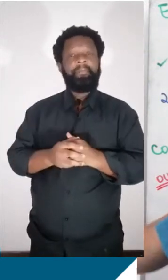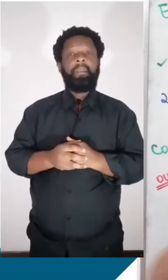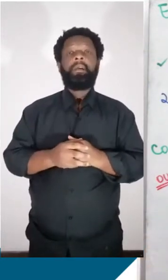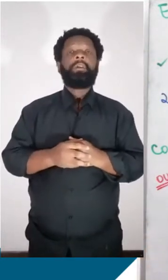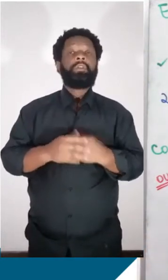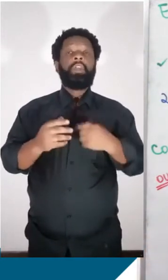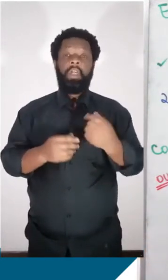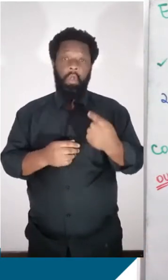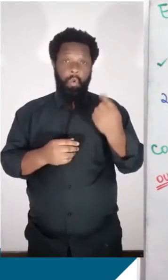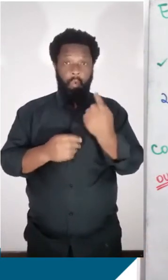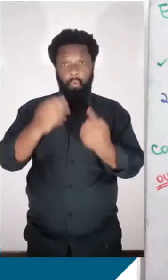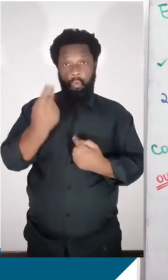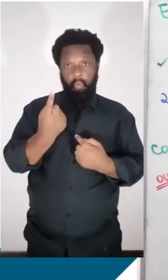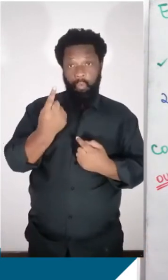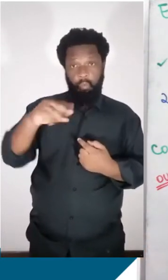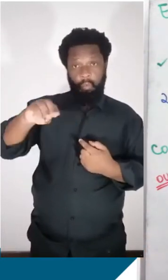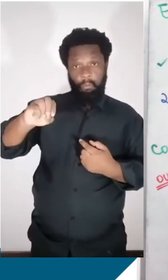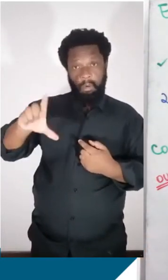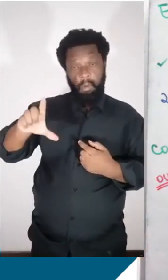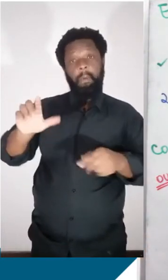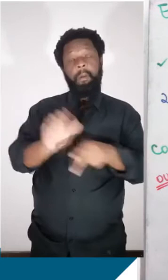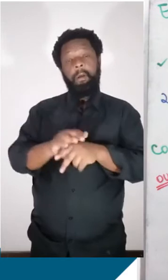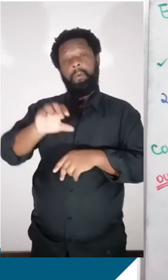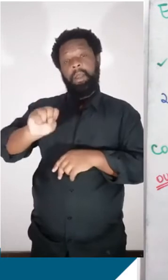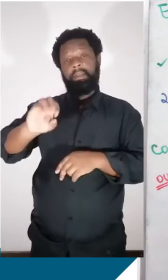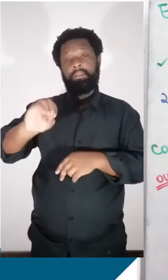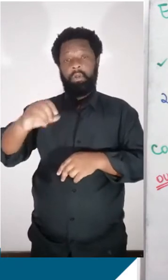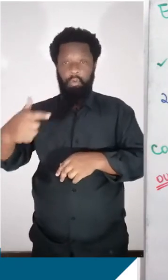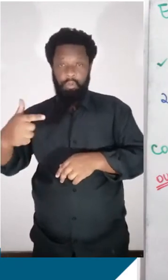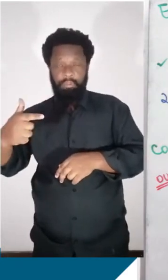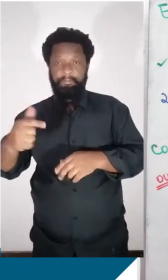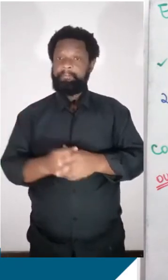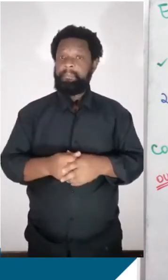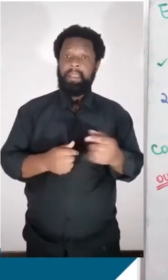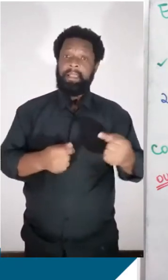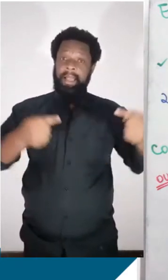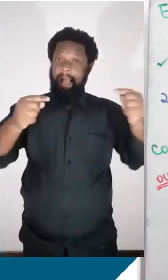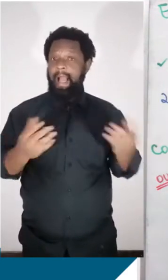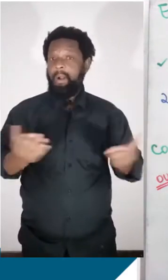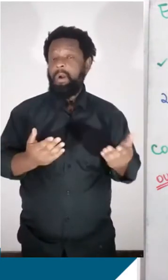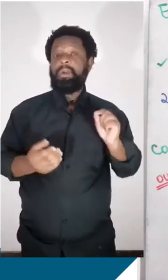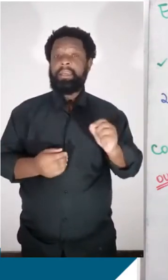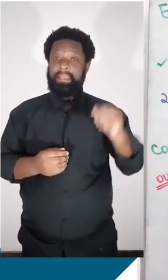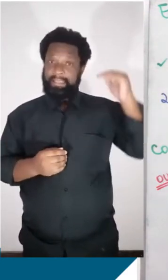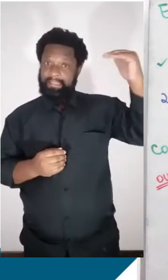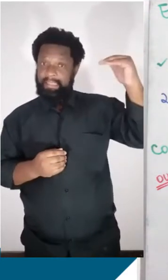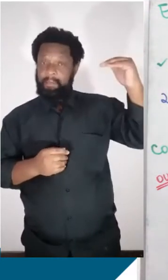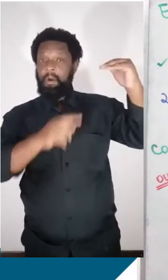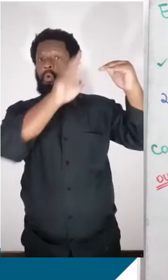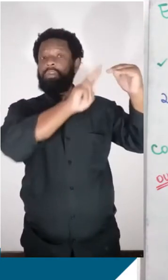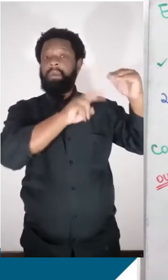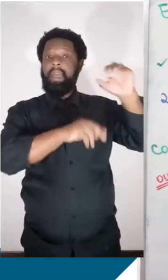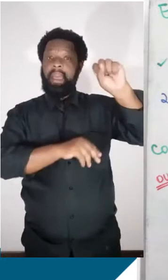H2S está para 1 mol de SO2, tá bom? Nesse caso, como em